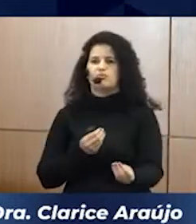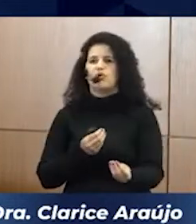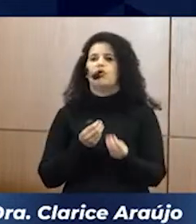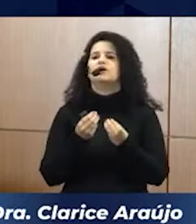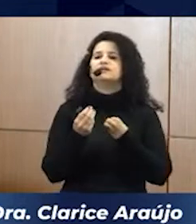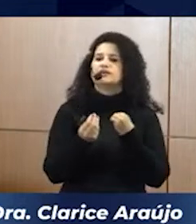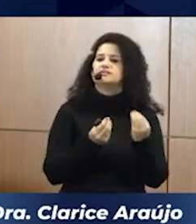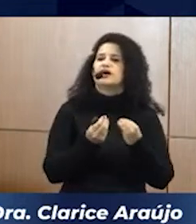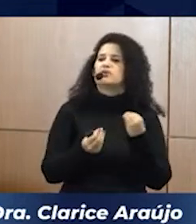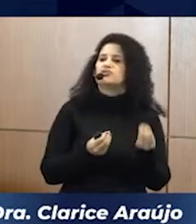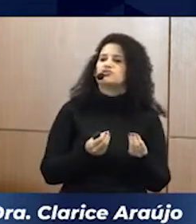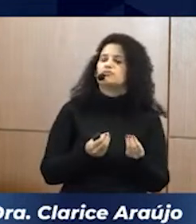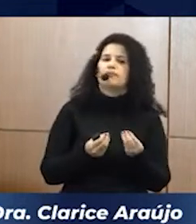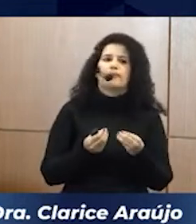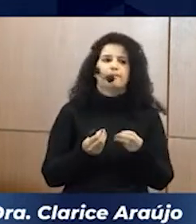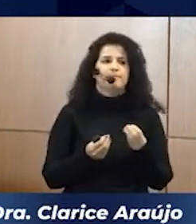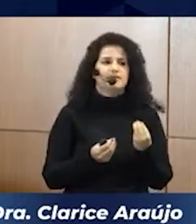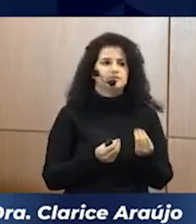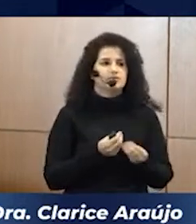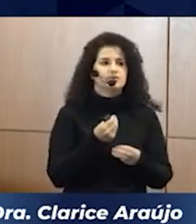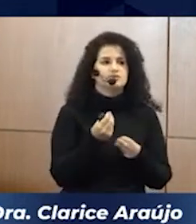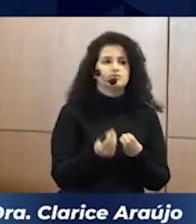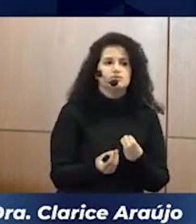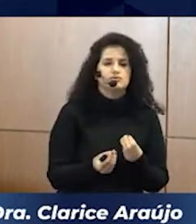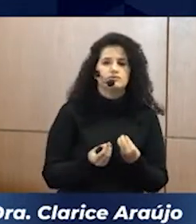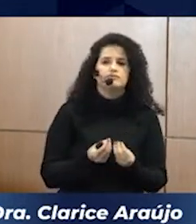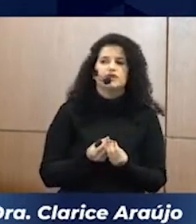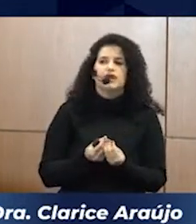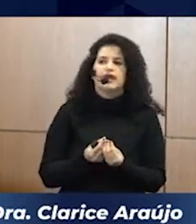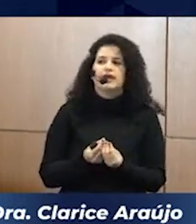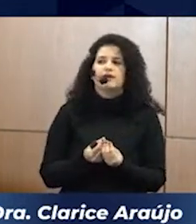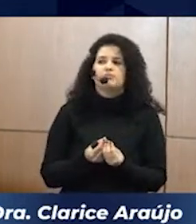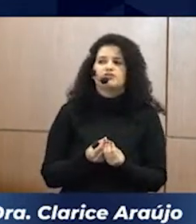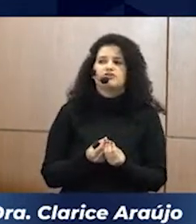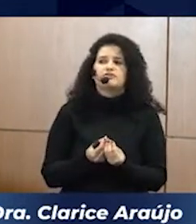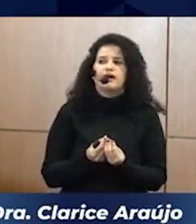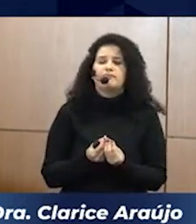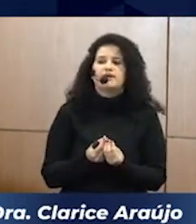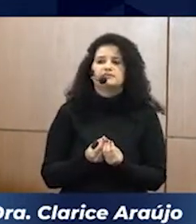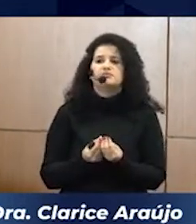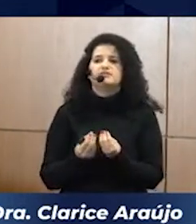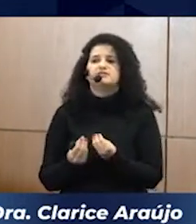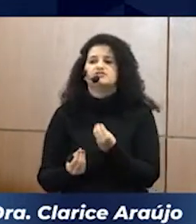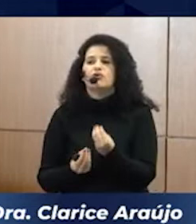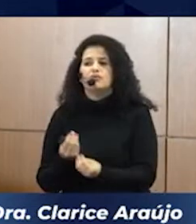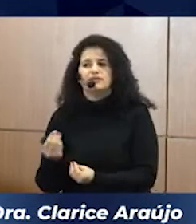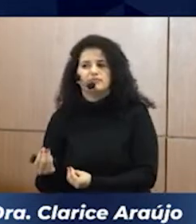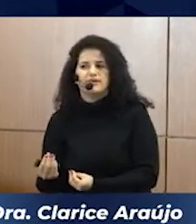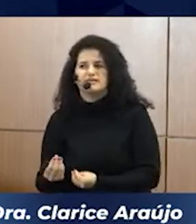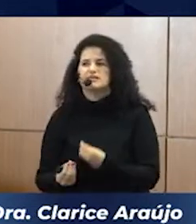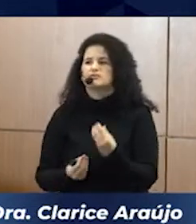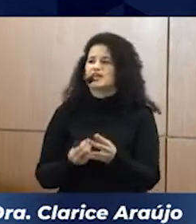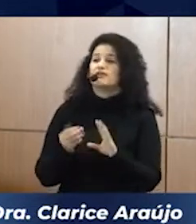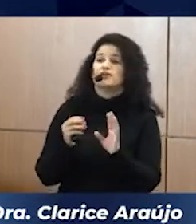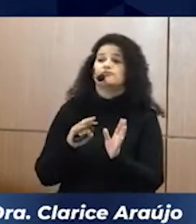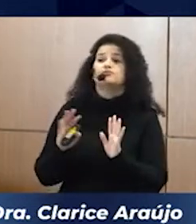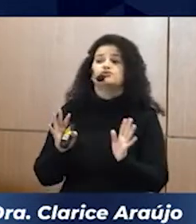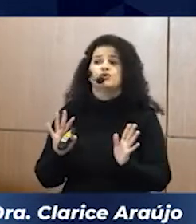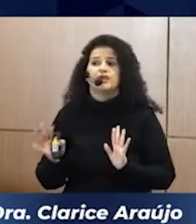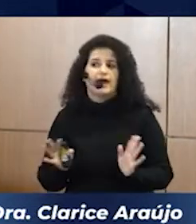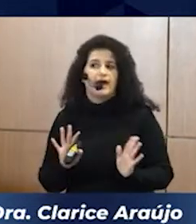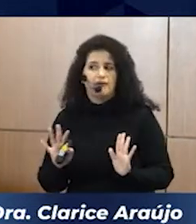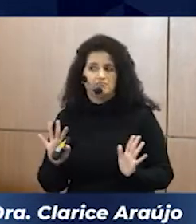gente pensou, bom, quem sabe a gente pensa num estudo para a gente saber se precisa de alguma adaptação, se ela